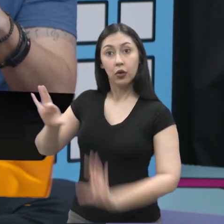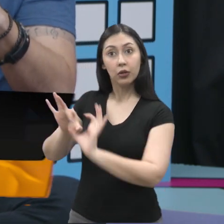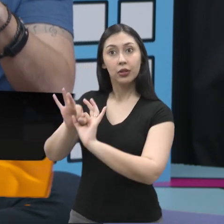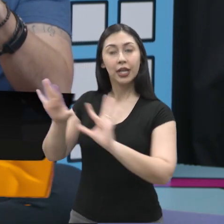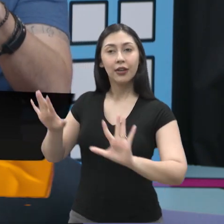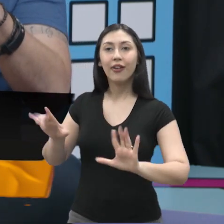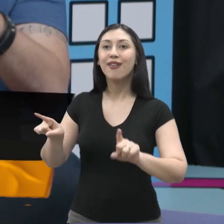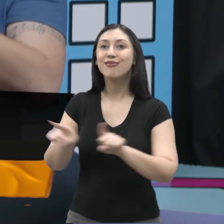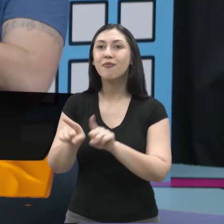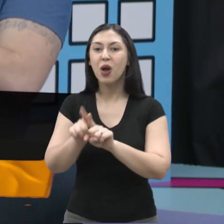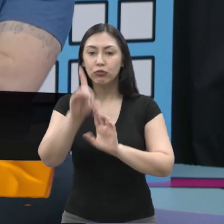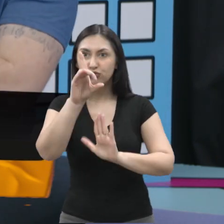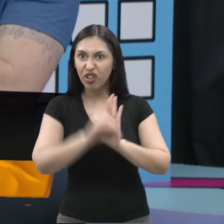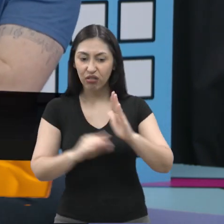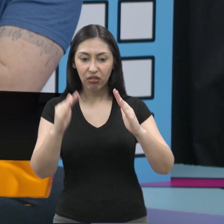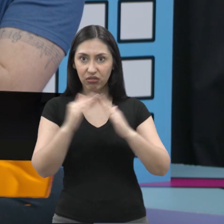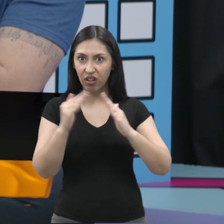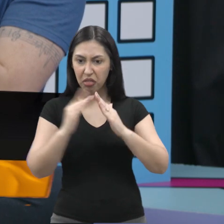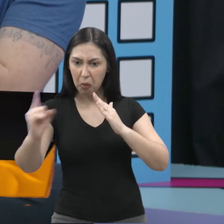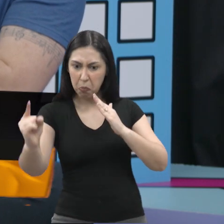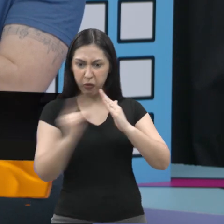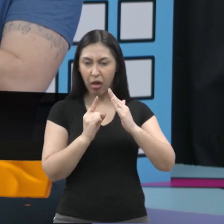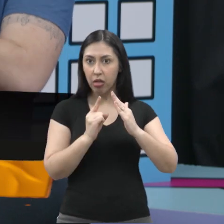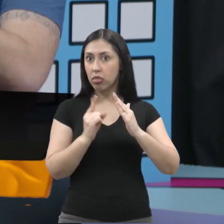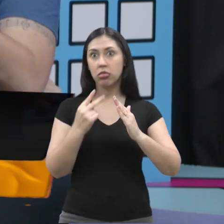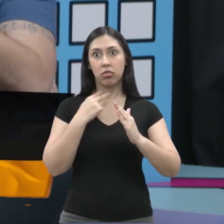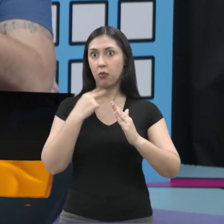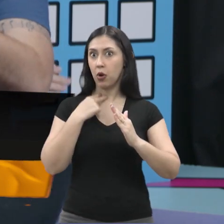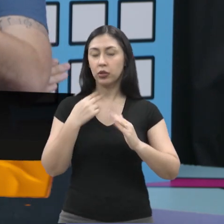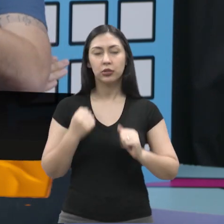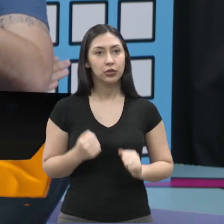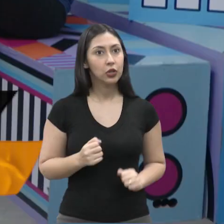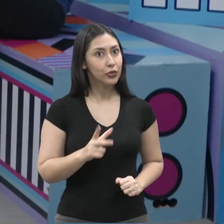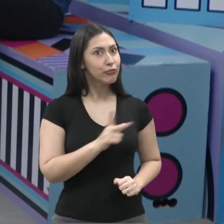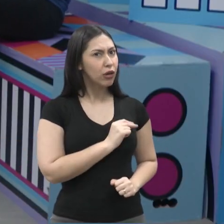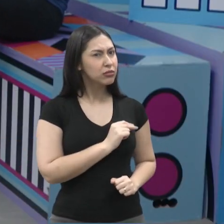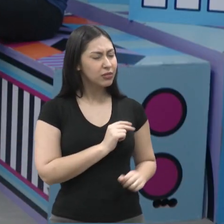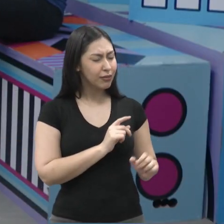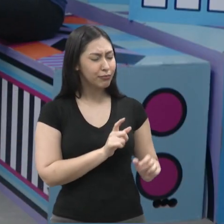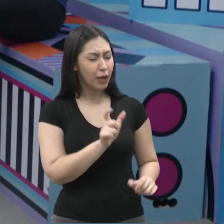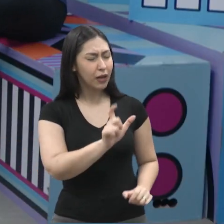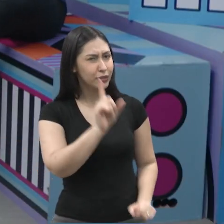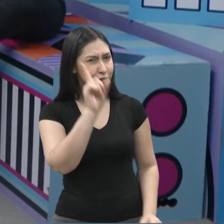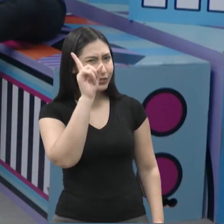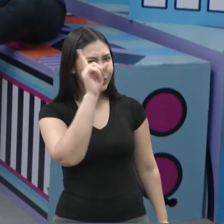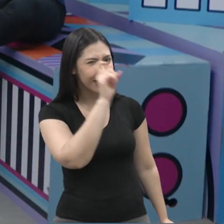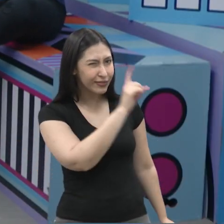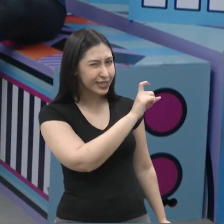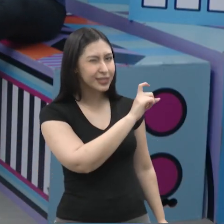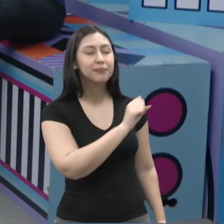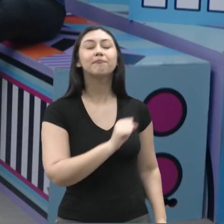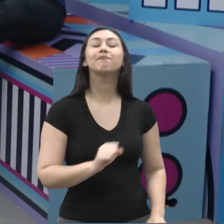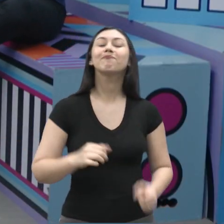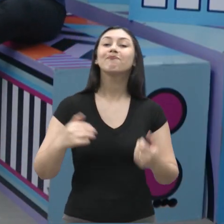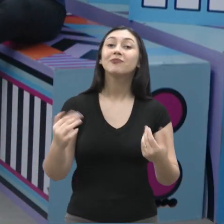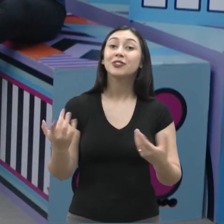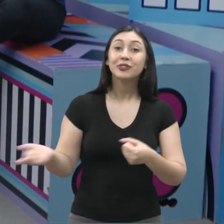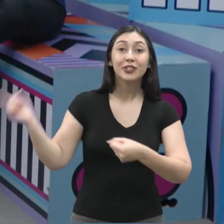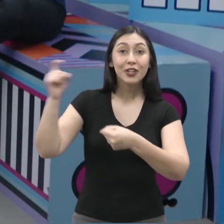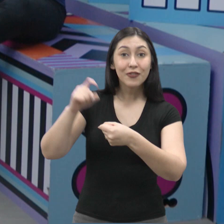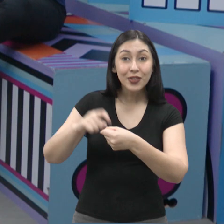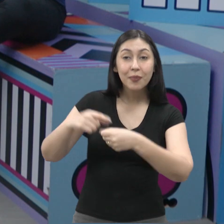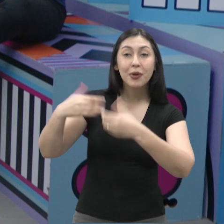domicílio. Difícil essa palavra, hein? Você viu? Treinei. Parabéns. De volta aqui então com o nosso entrevistado de hoje, historiador Diego